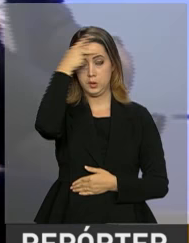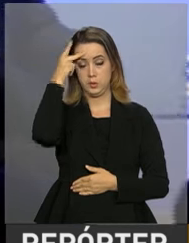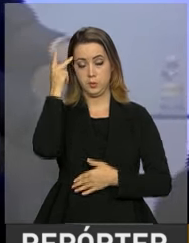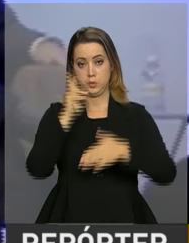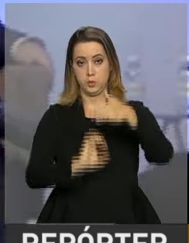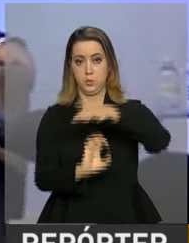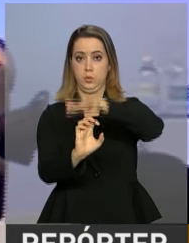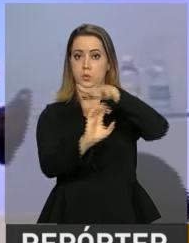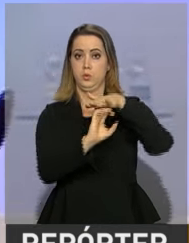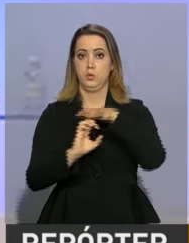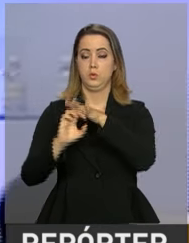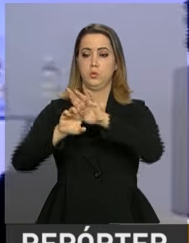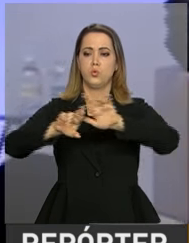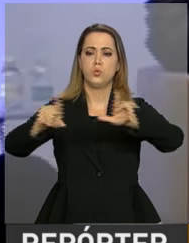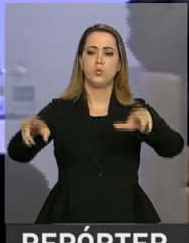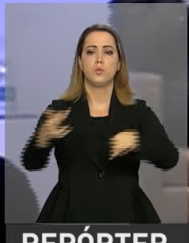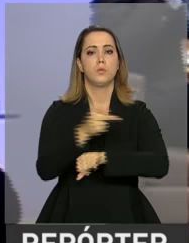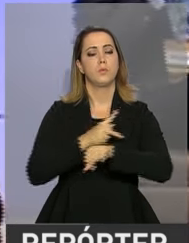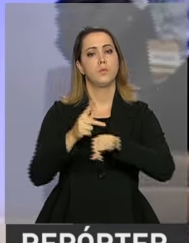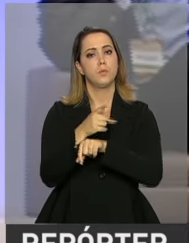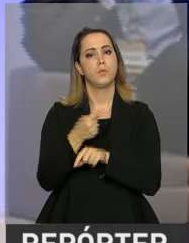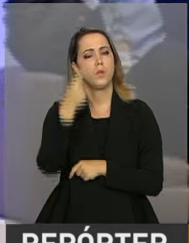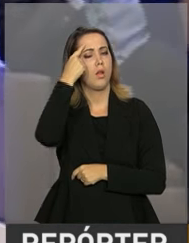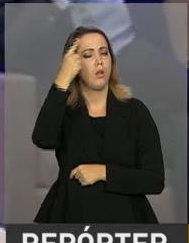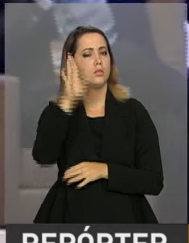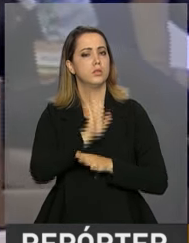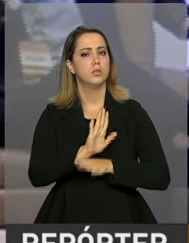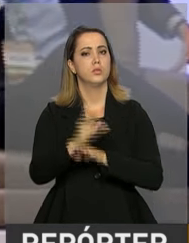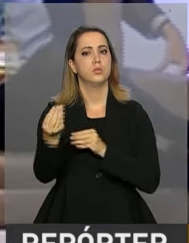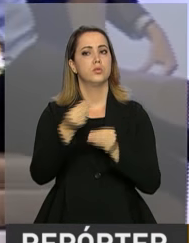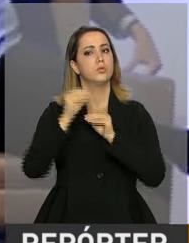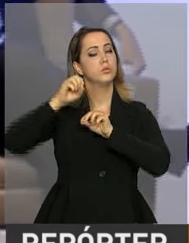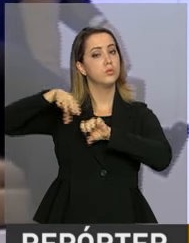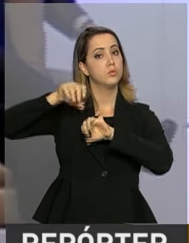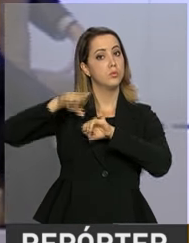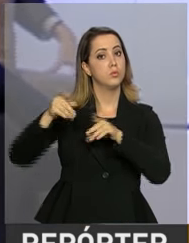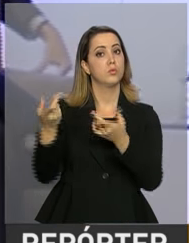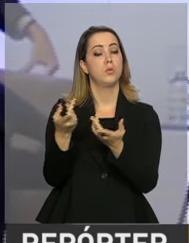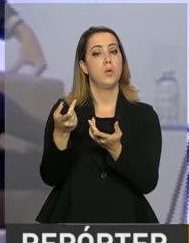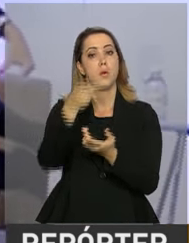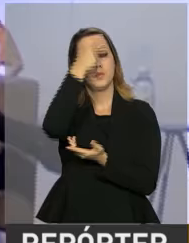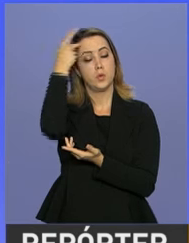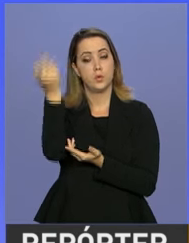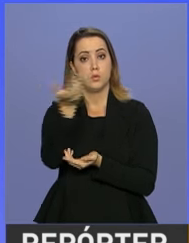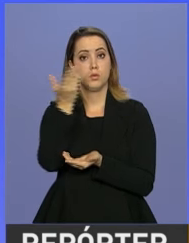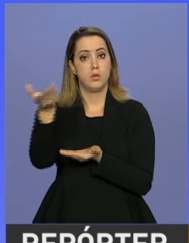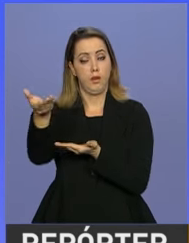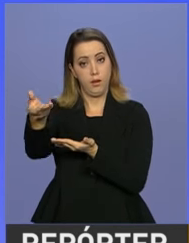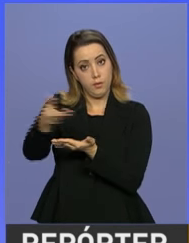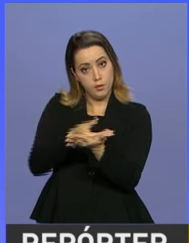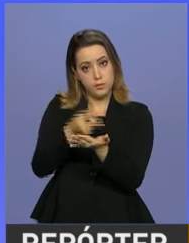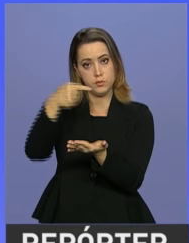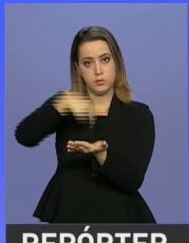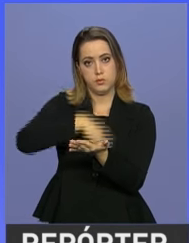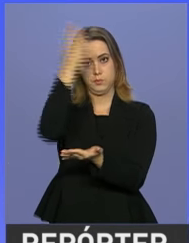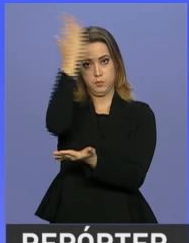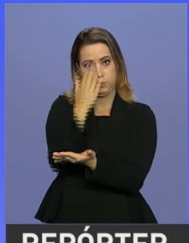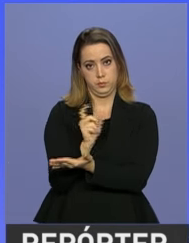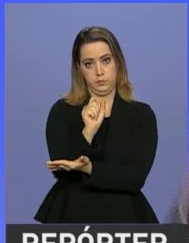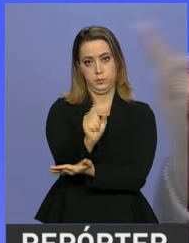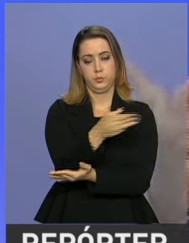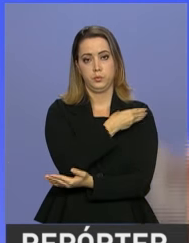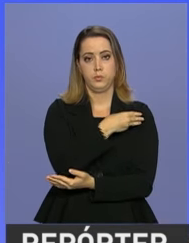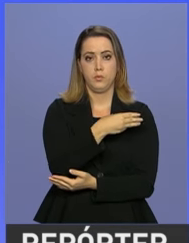do Norte, Europa e Ásia. A ideia é ajudar a orientar as decisões de investimento. O presidente Michel Temer destacou